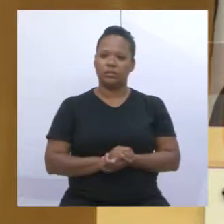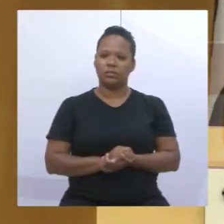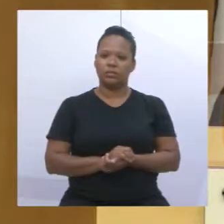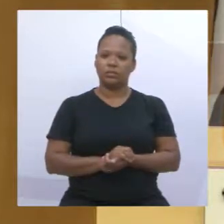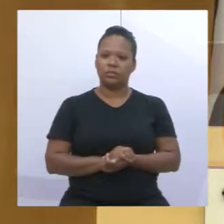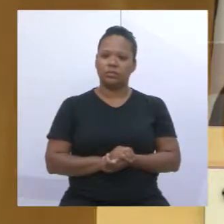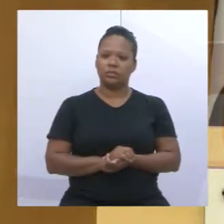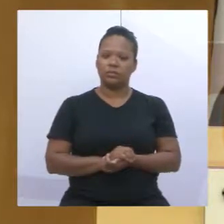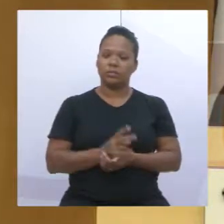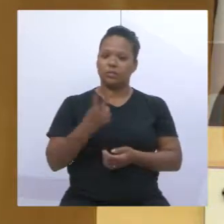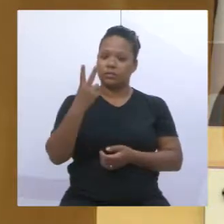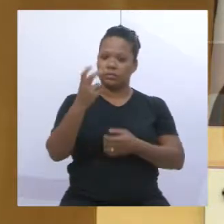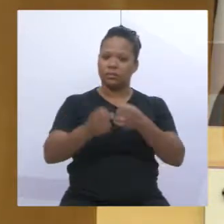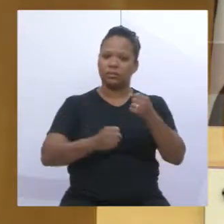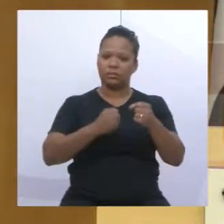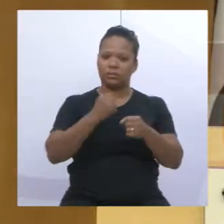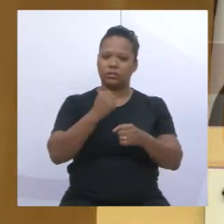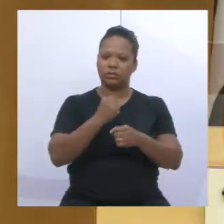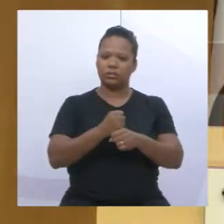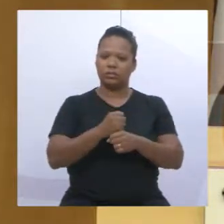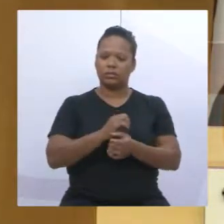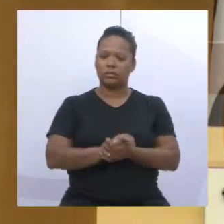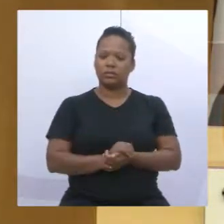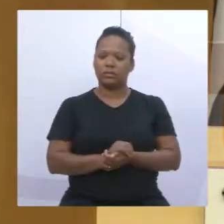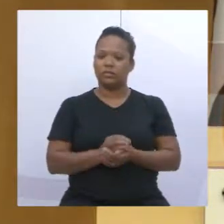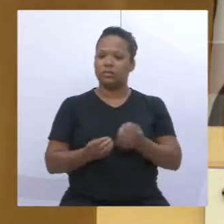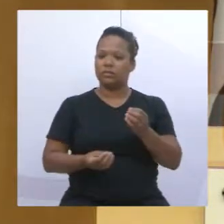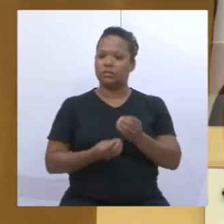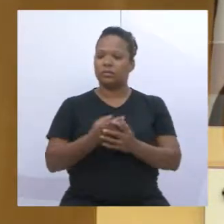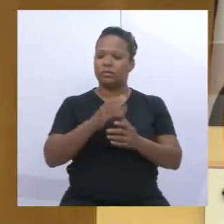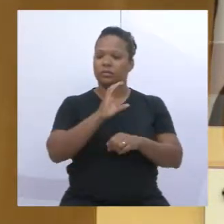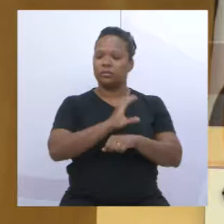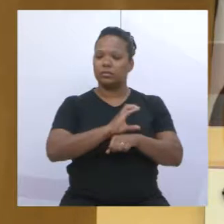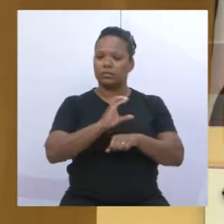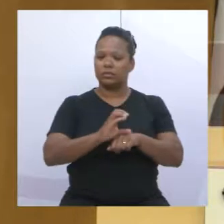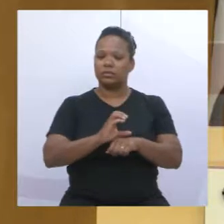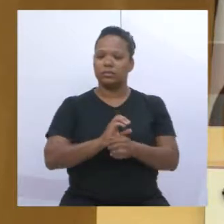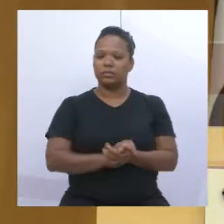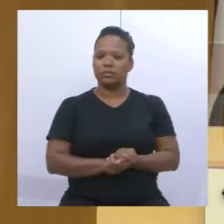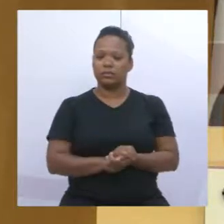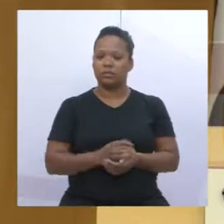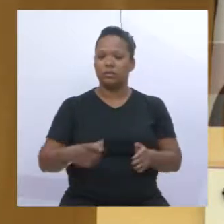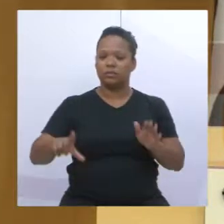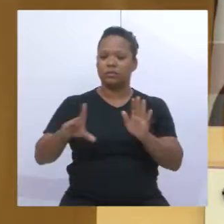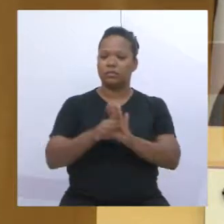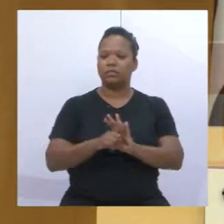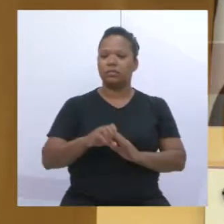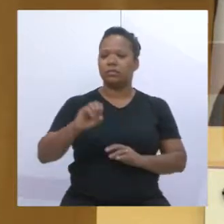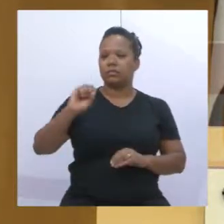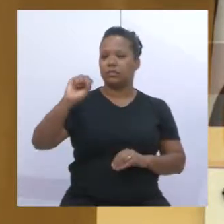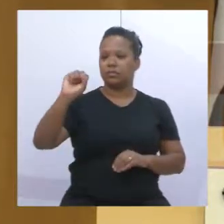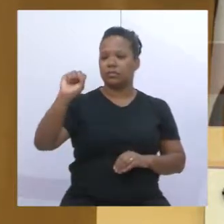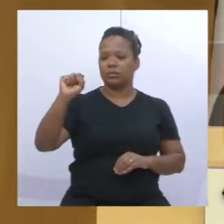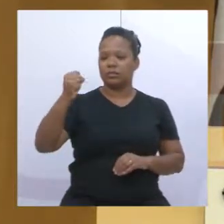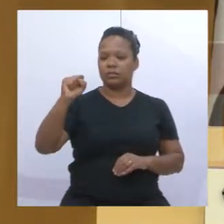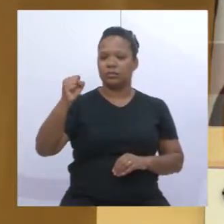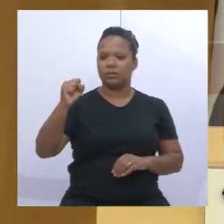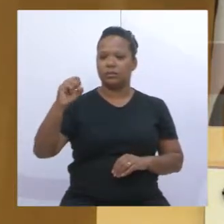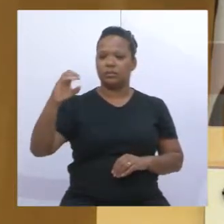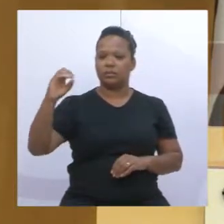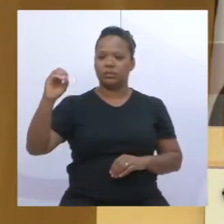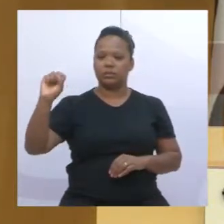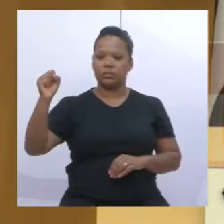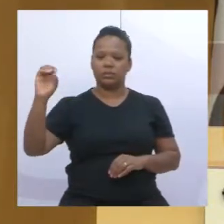após quase 2 anos do advento da Constituição, foi editada a Lei 8.080, de